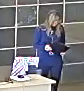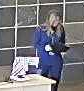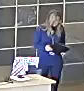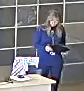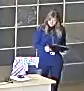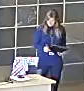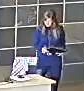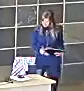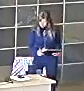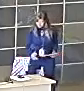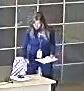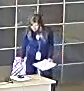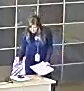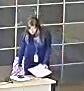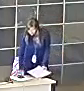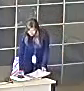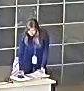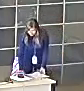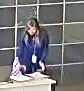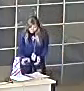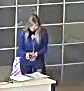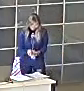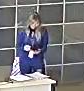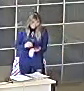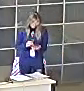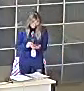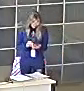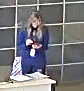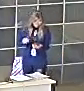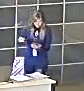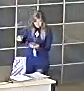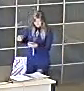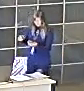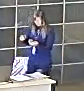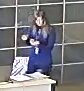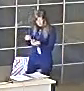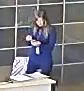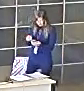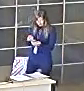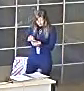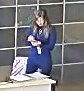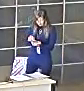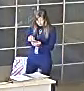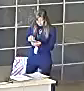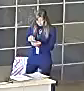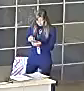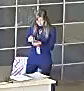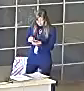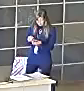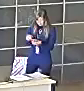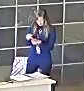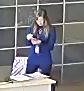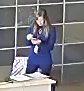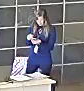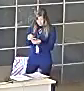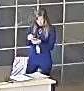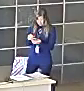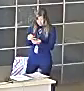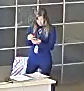domicílio porque a mãe tem que sair de madrugada e tem que tirar dinheiro do seu bolso para levar o seu filho para fazer